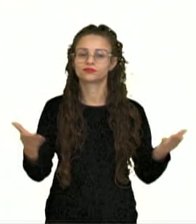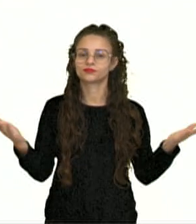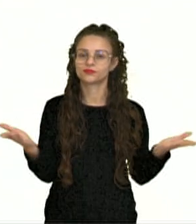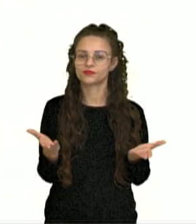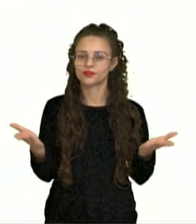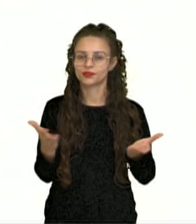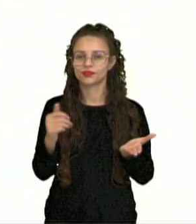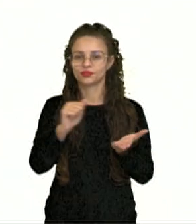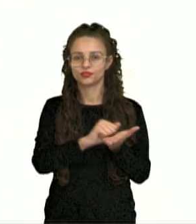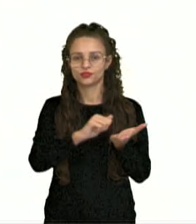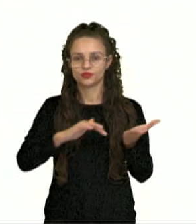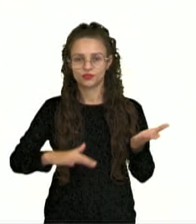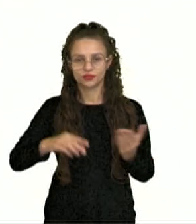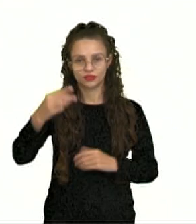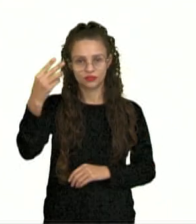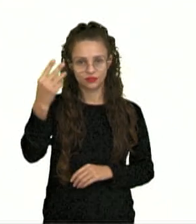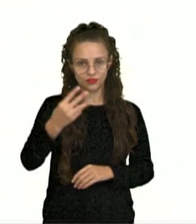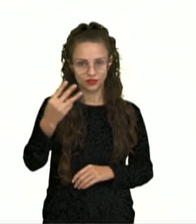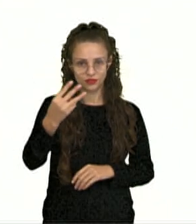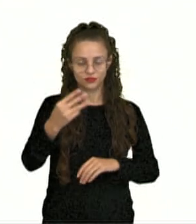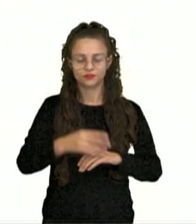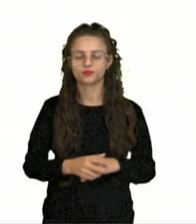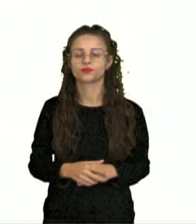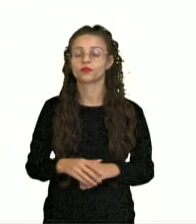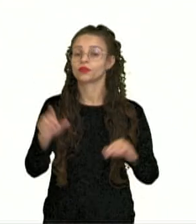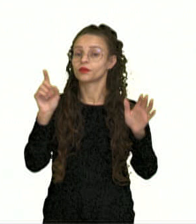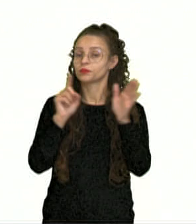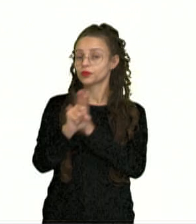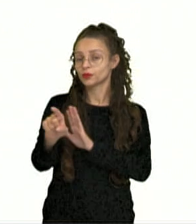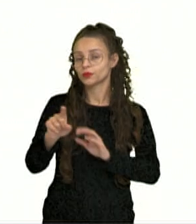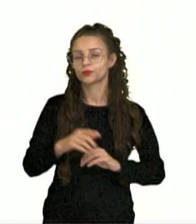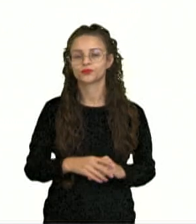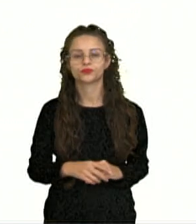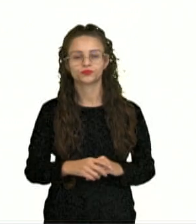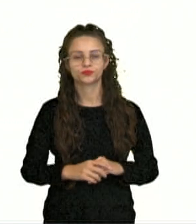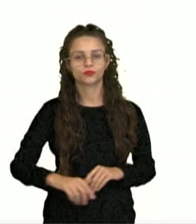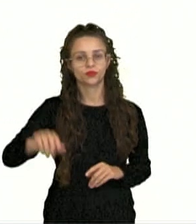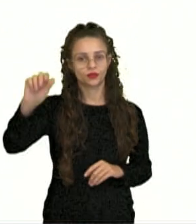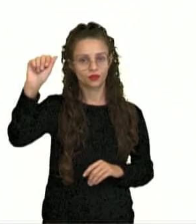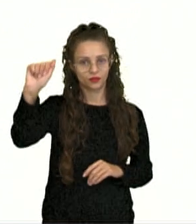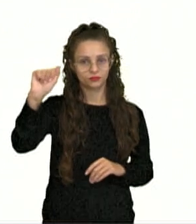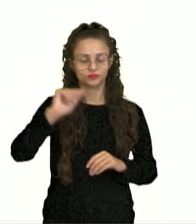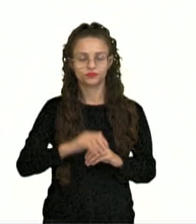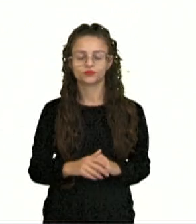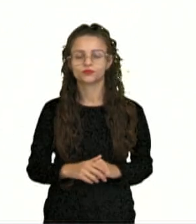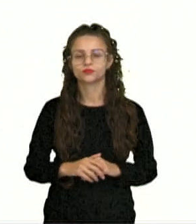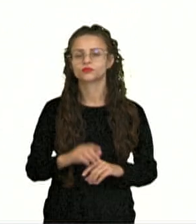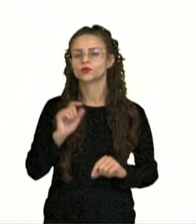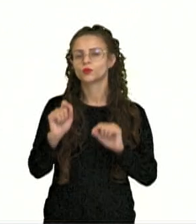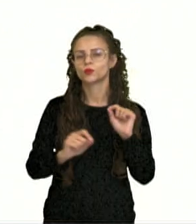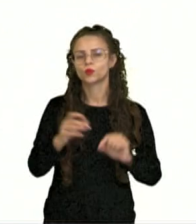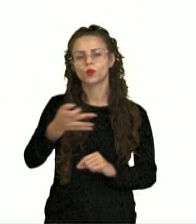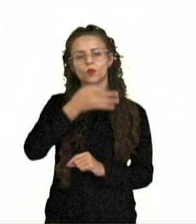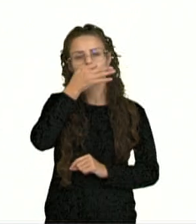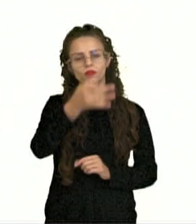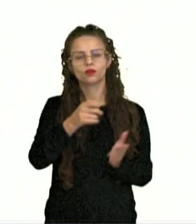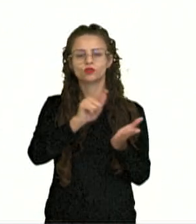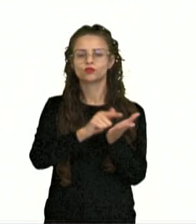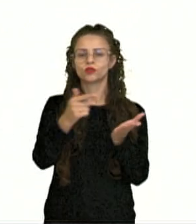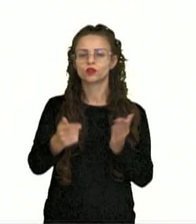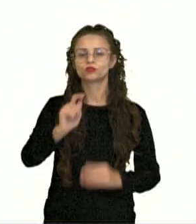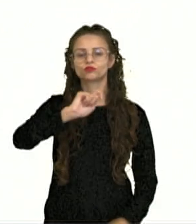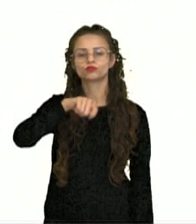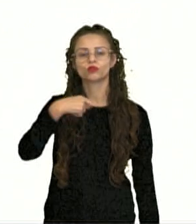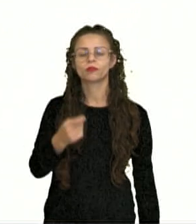Agora, atividade 3. Eu te pergunto. Letra A. Qual o posicionamento do jornal sobre